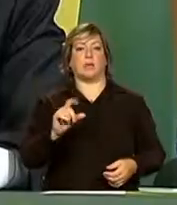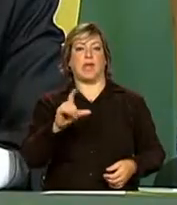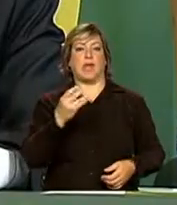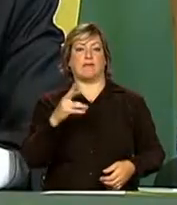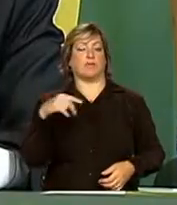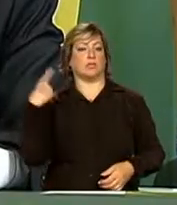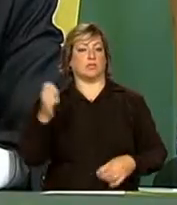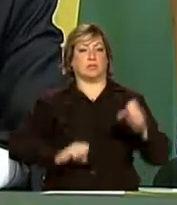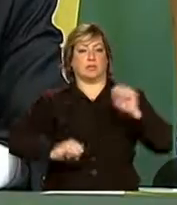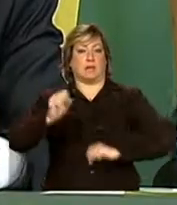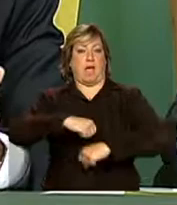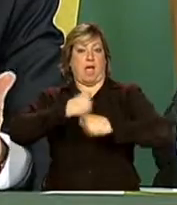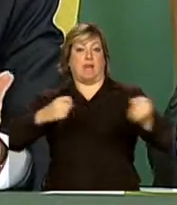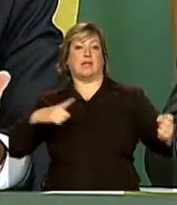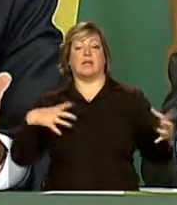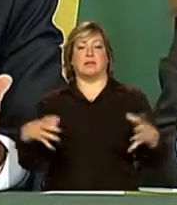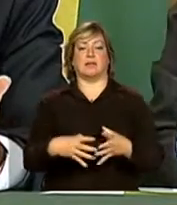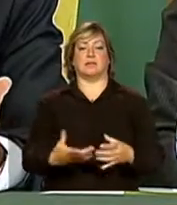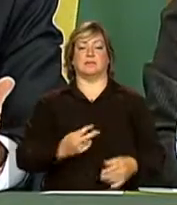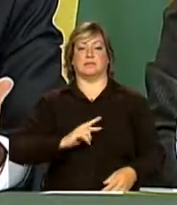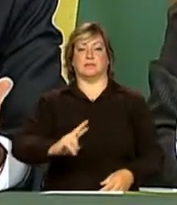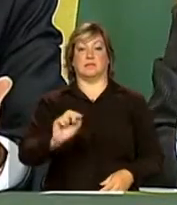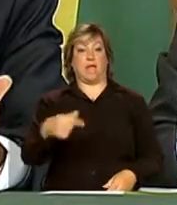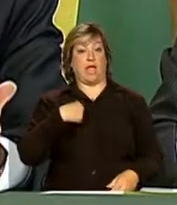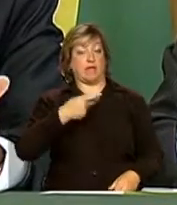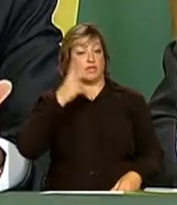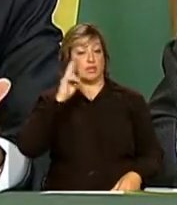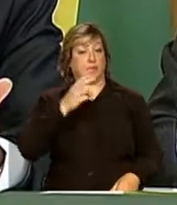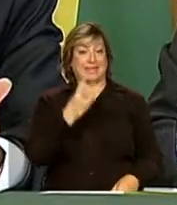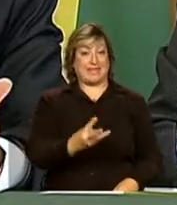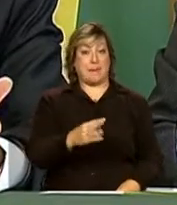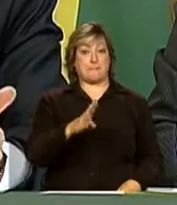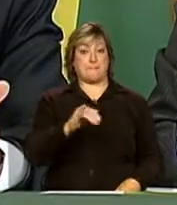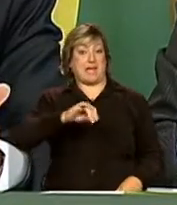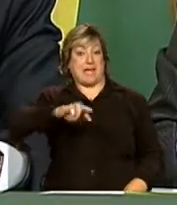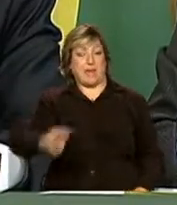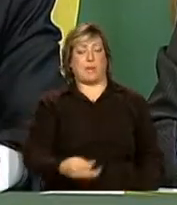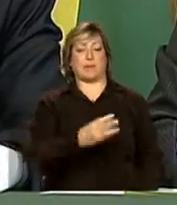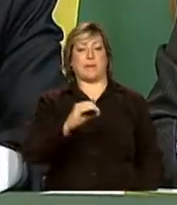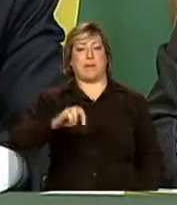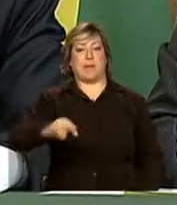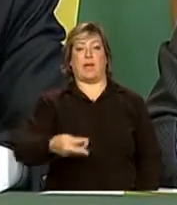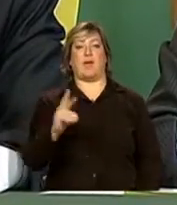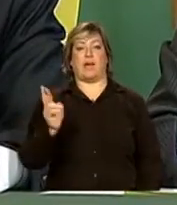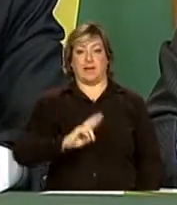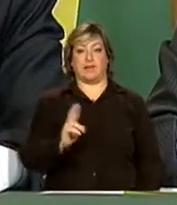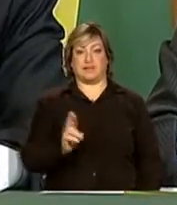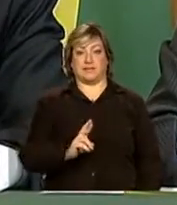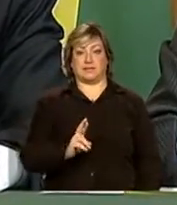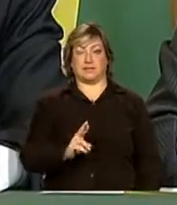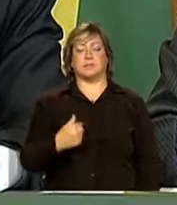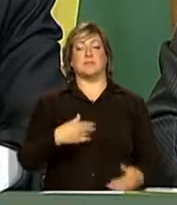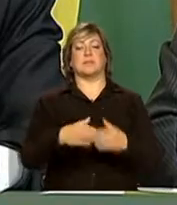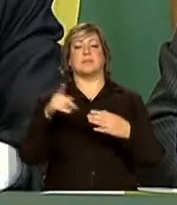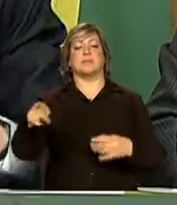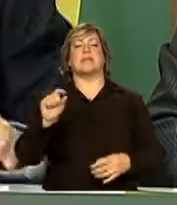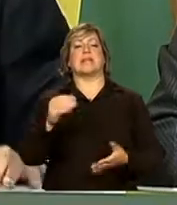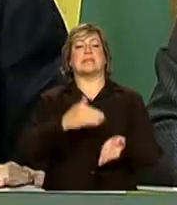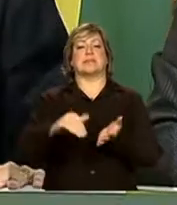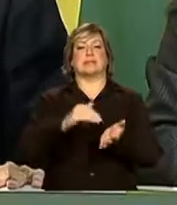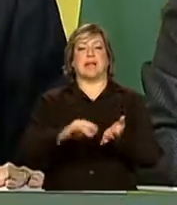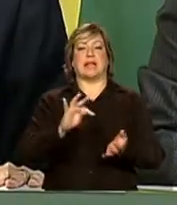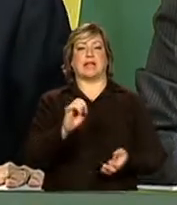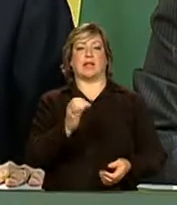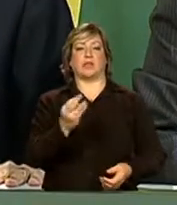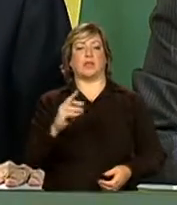parte do investimento de que eu me referi a 3 bilhões e 300 milhões de reais. Eu peço ao secretário do Tesouro, doutor Arno,